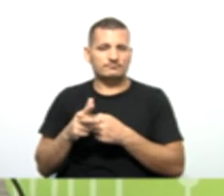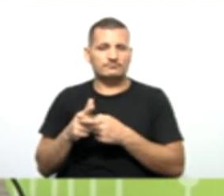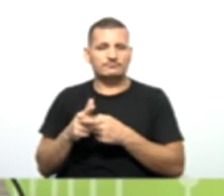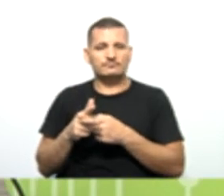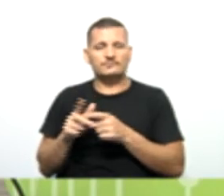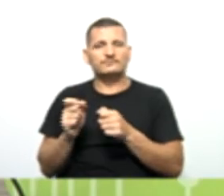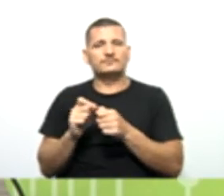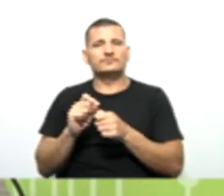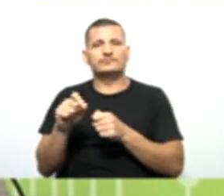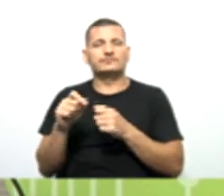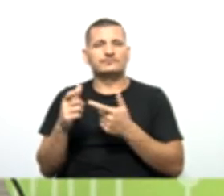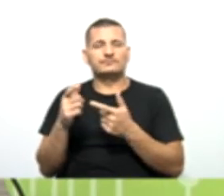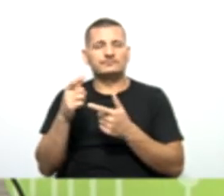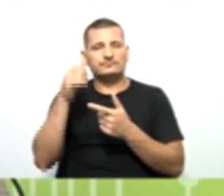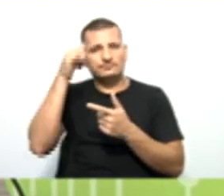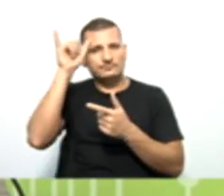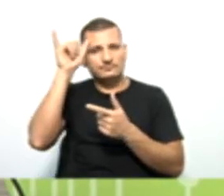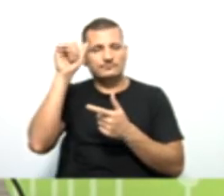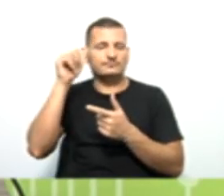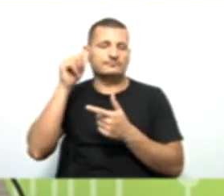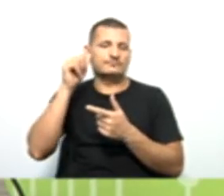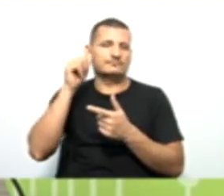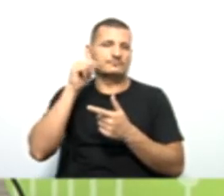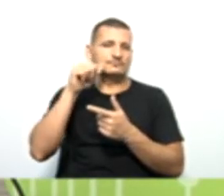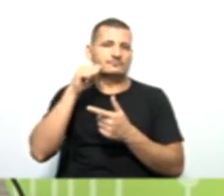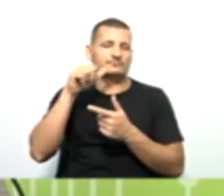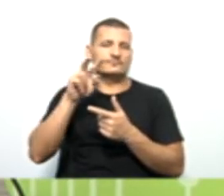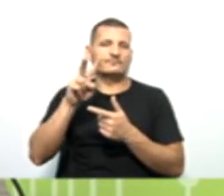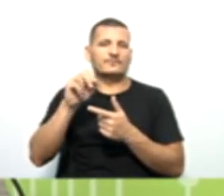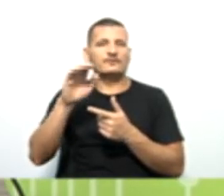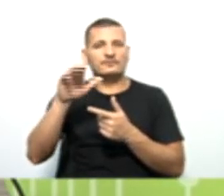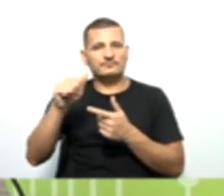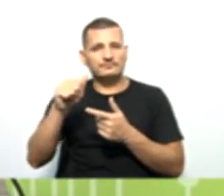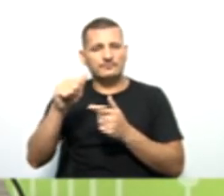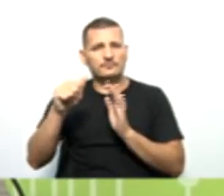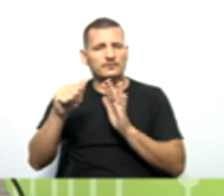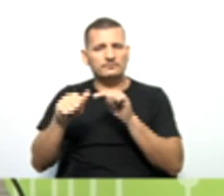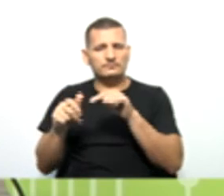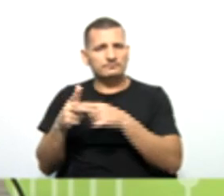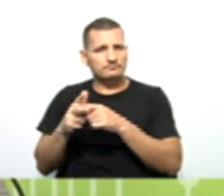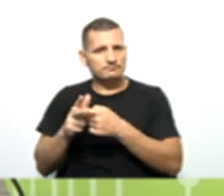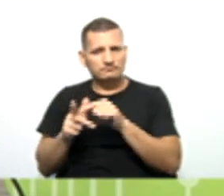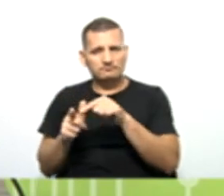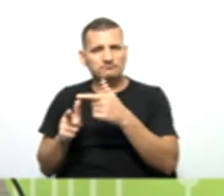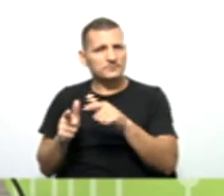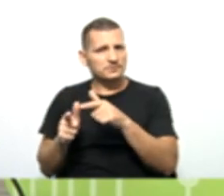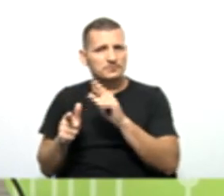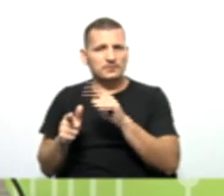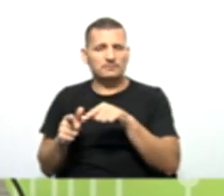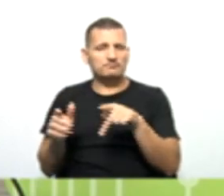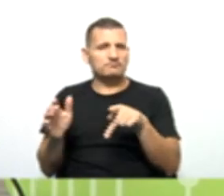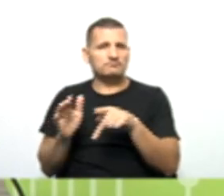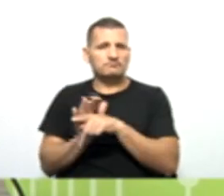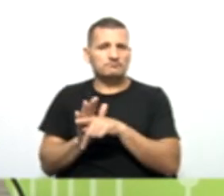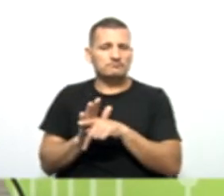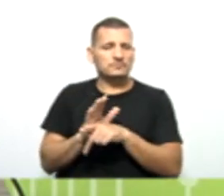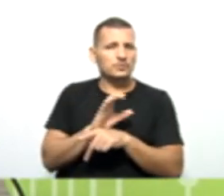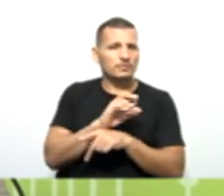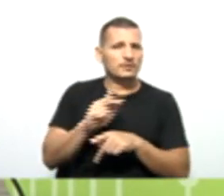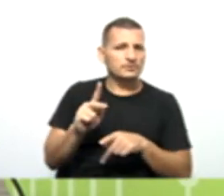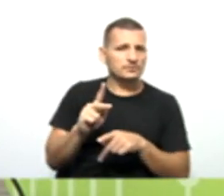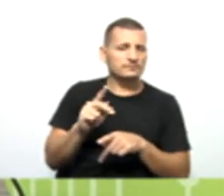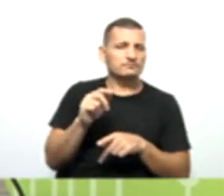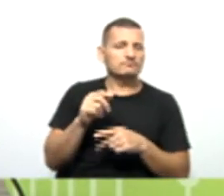ordenha de vacas, na nossa cooperativa lá do leite. Só que essa máquina não existe, é uma máquina específica para a nossa cooperativa, para a gente